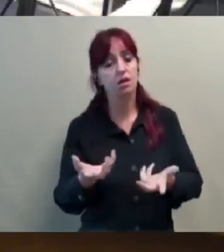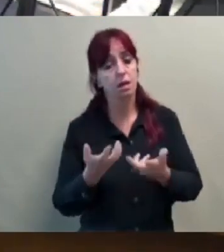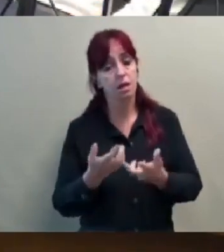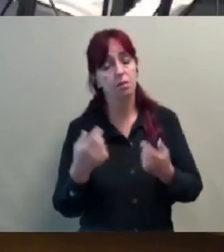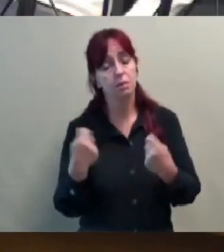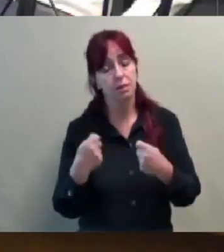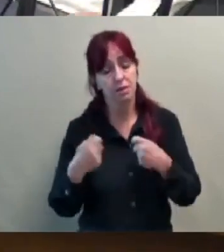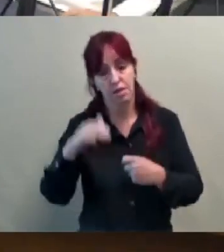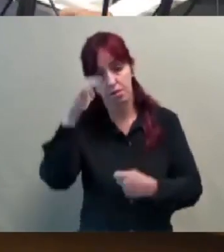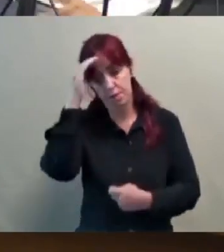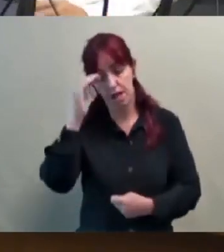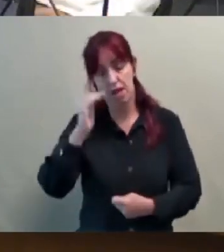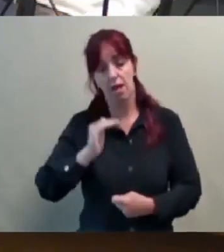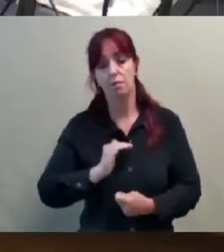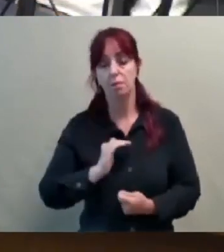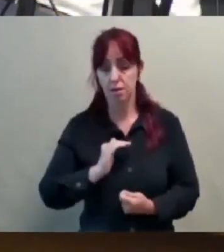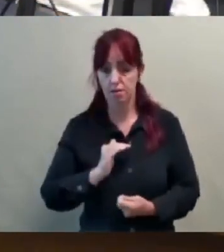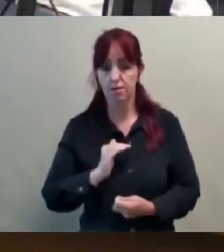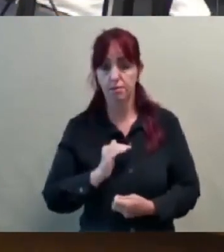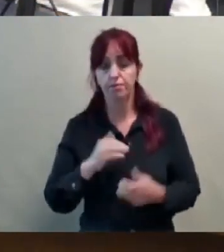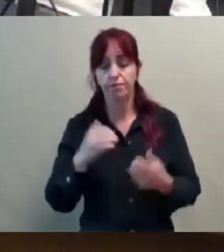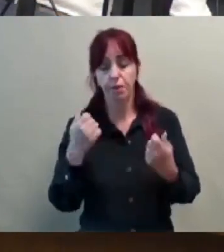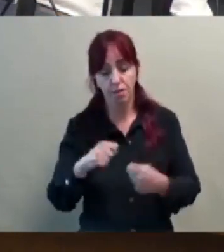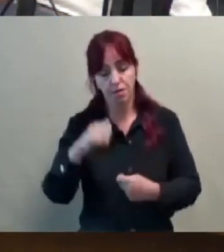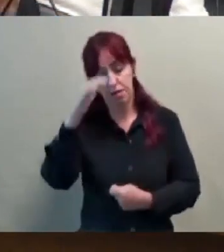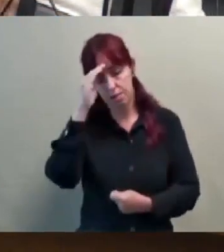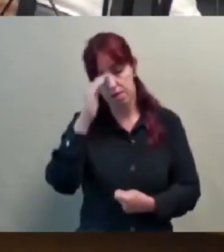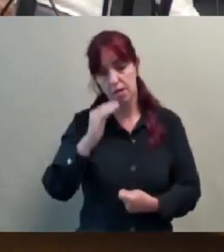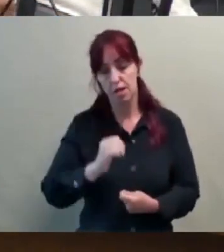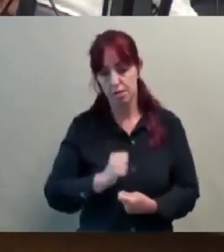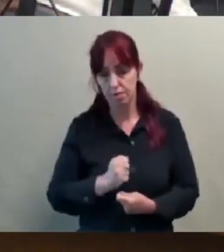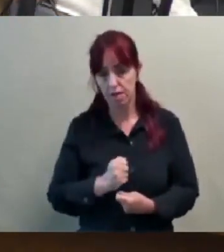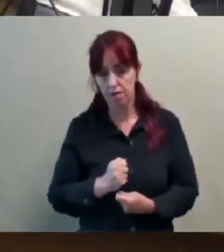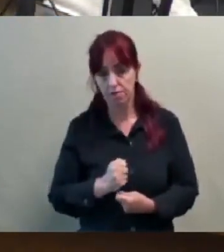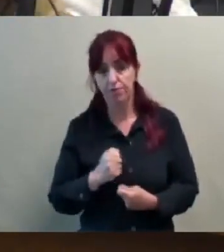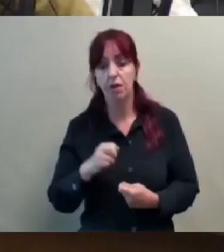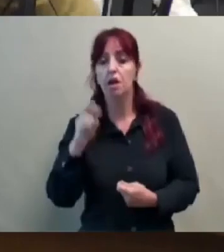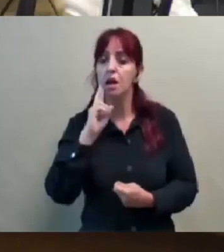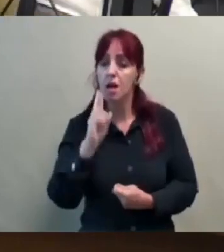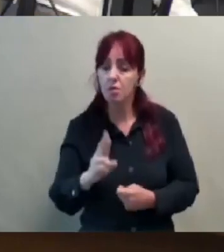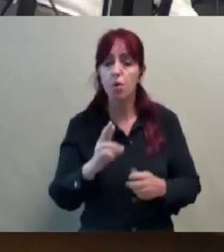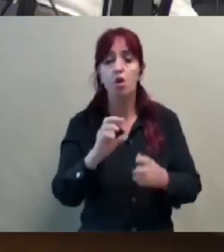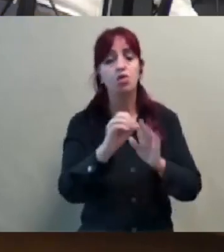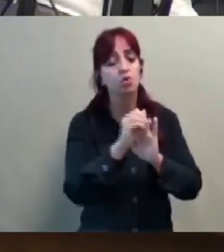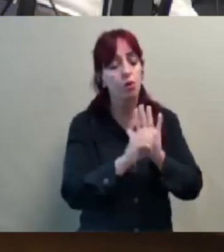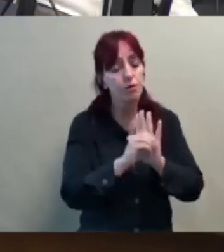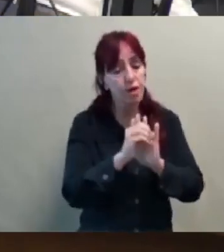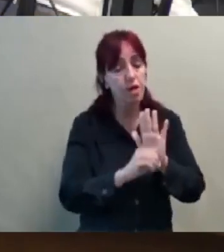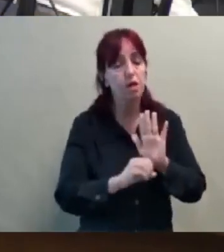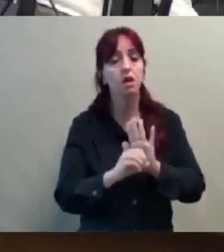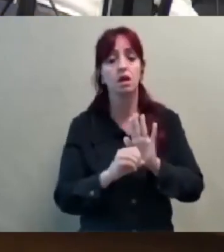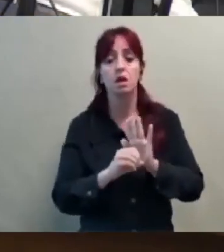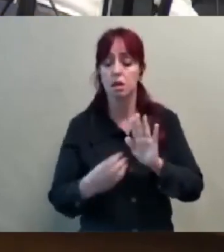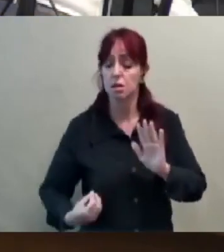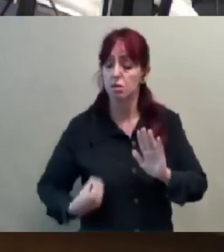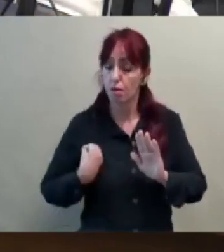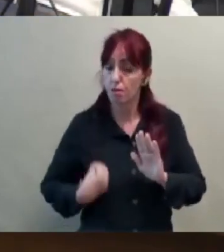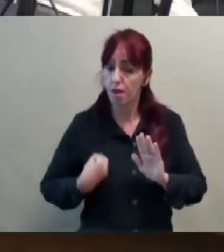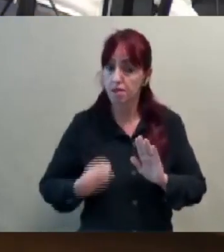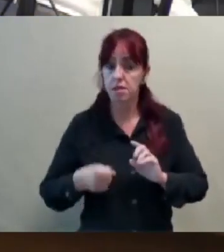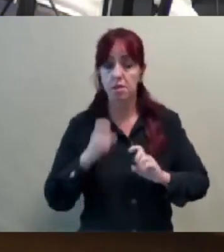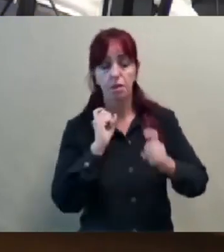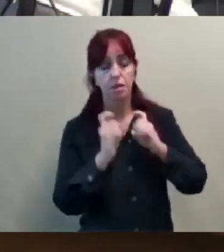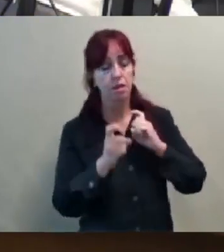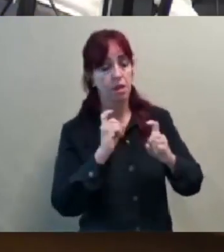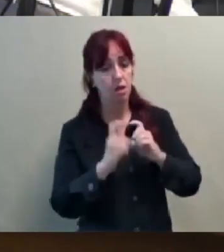respeitados. No mínimo, responda aos ofícios, participe das reuniões. Aceite que existe um